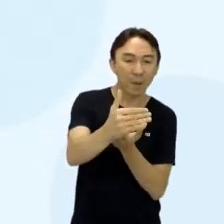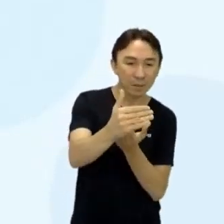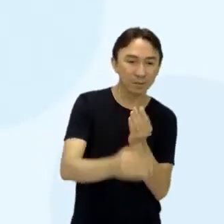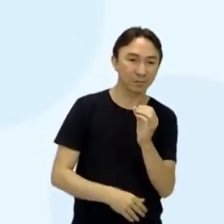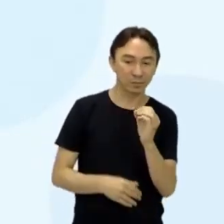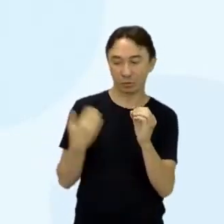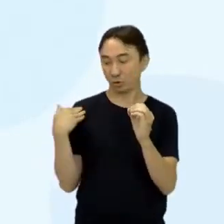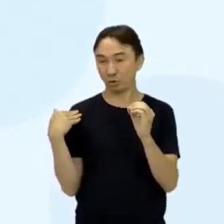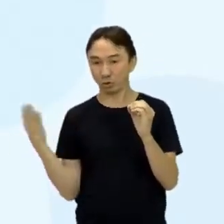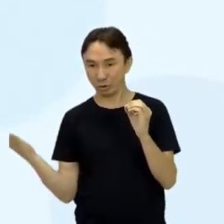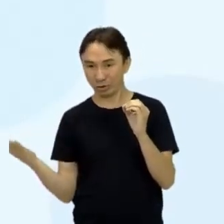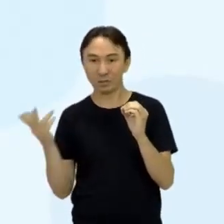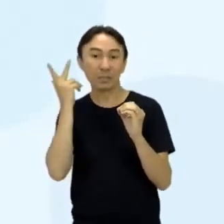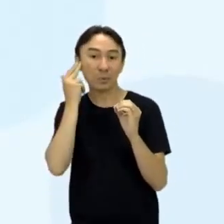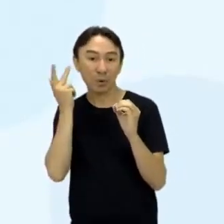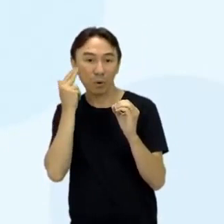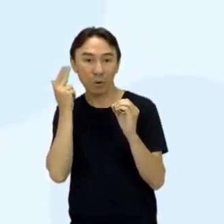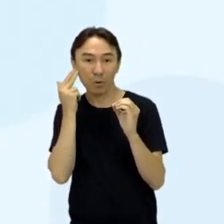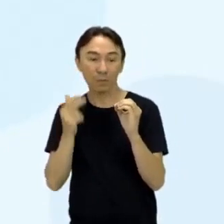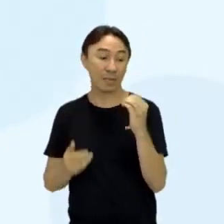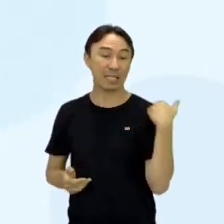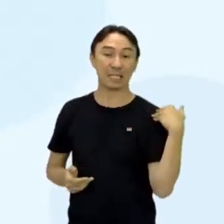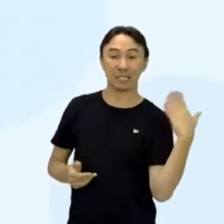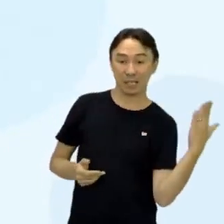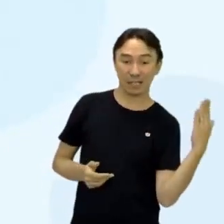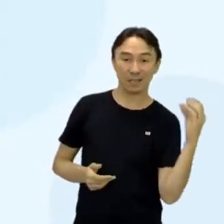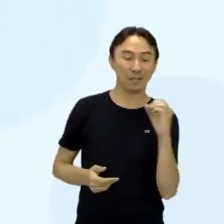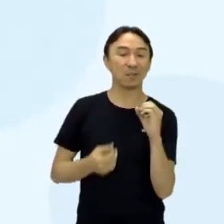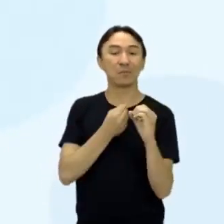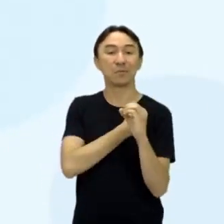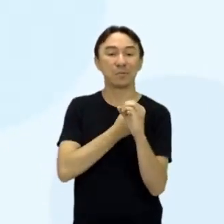números naturais, e para a esquerda, ó, os números